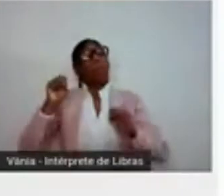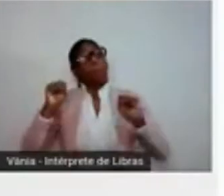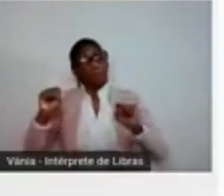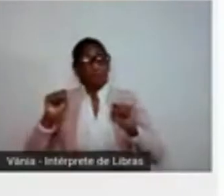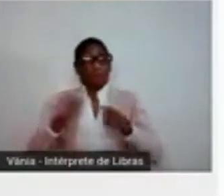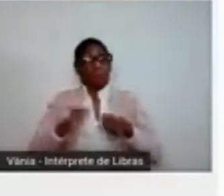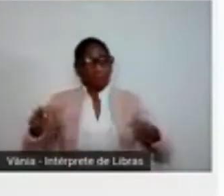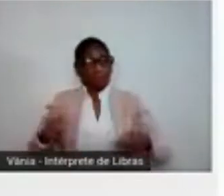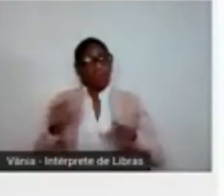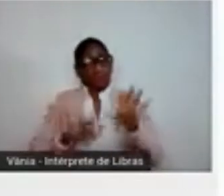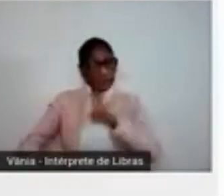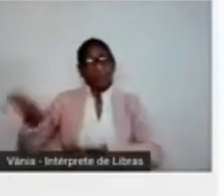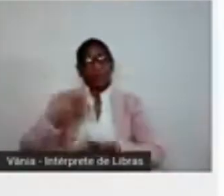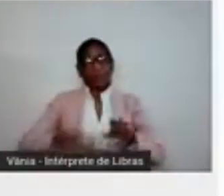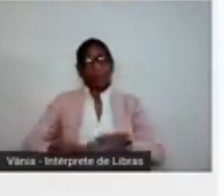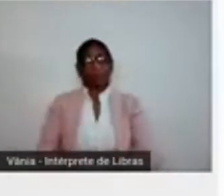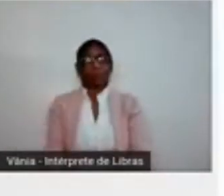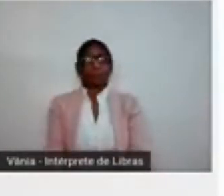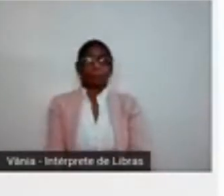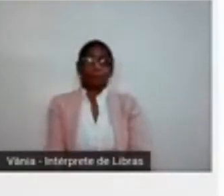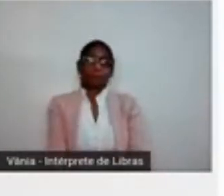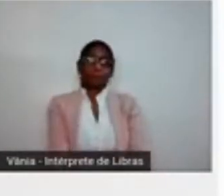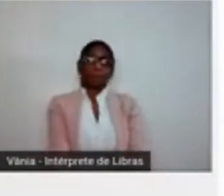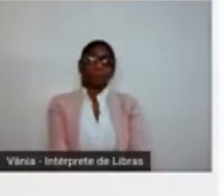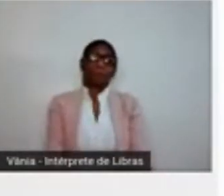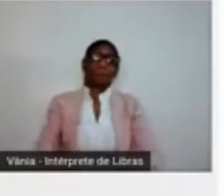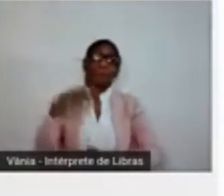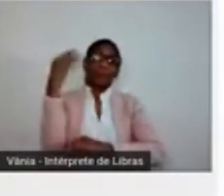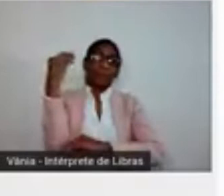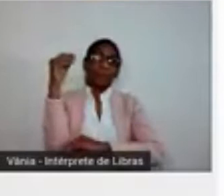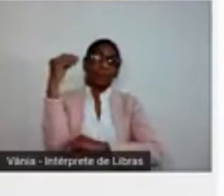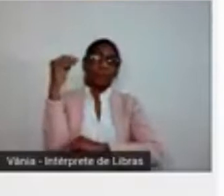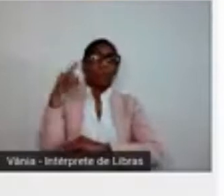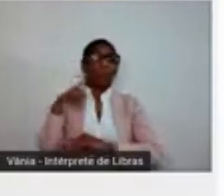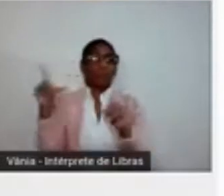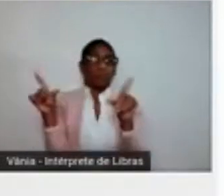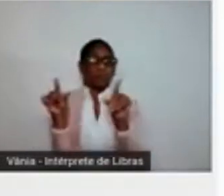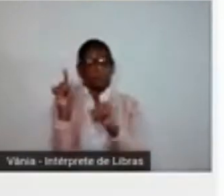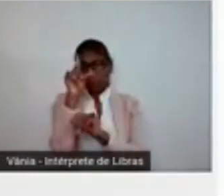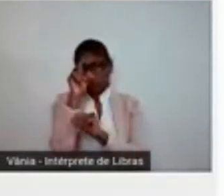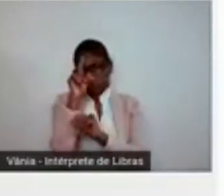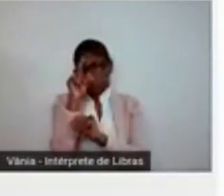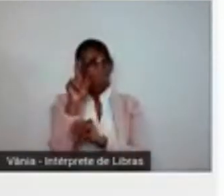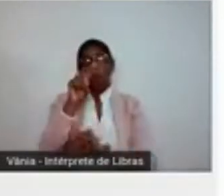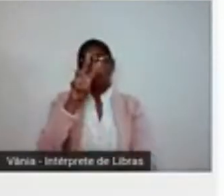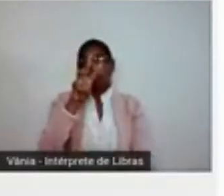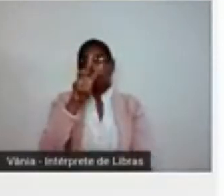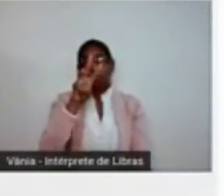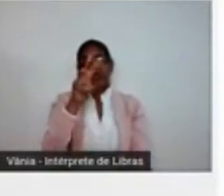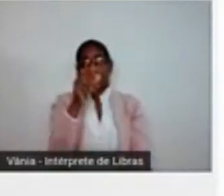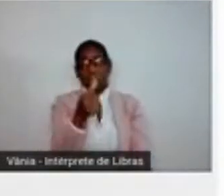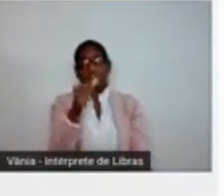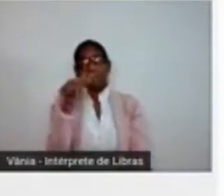que inspira muito cuidado. Porto Alegre observou redução aqui de hospitalizações também de 367,